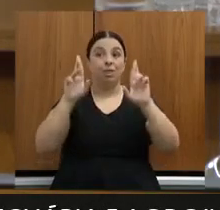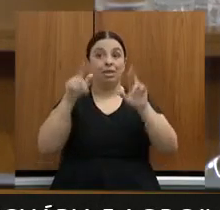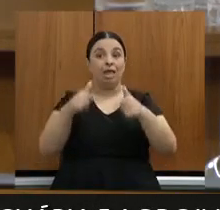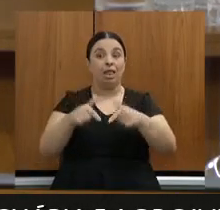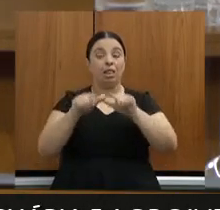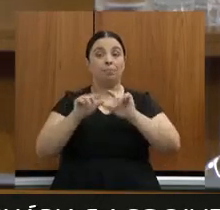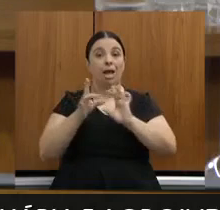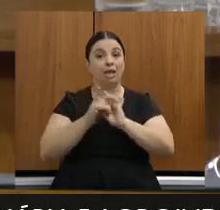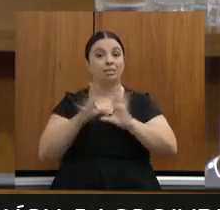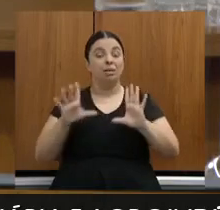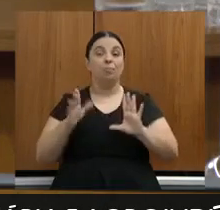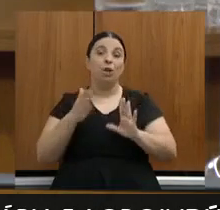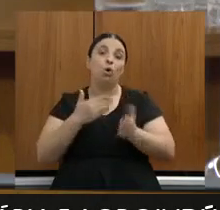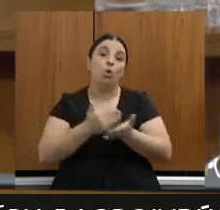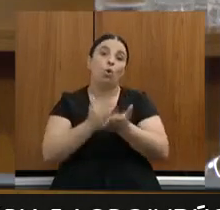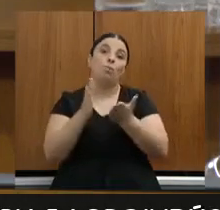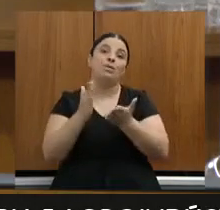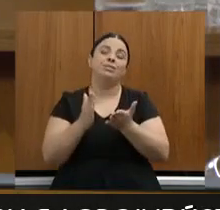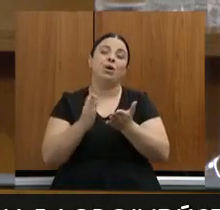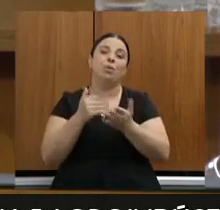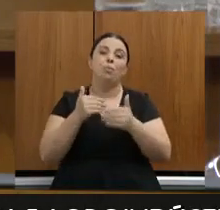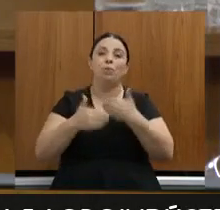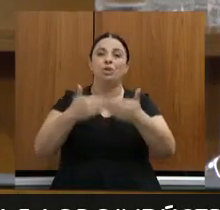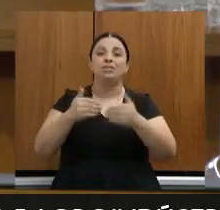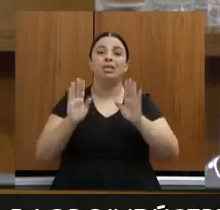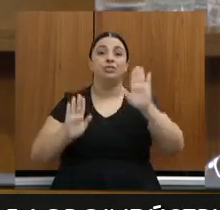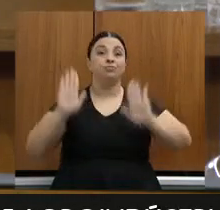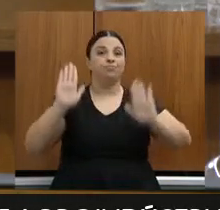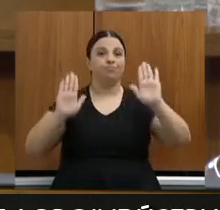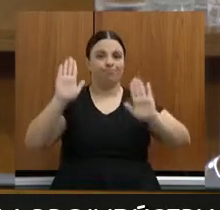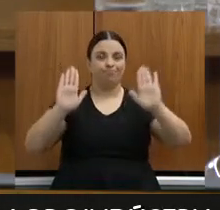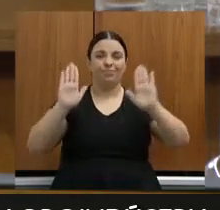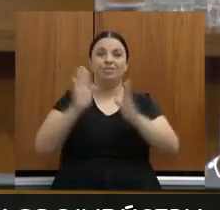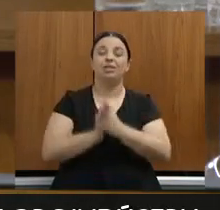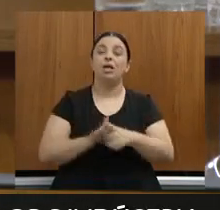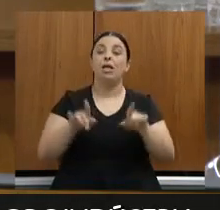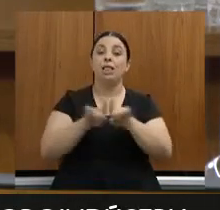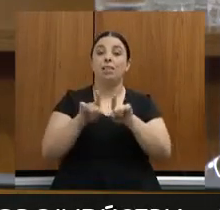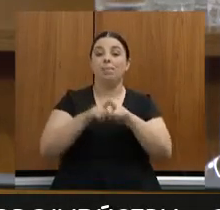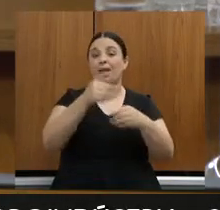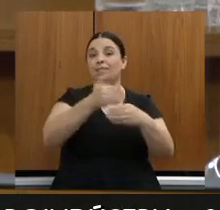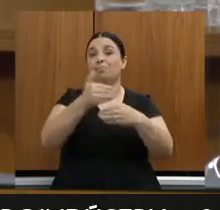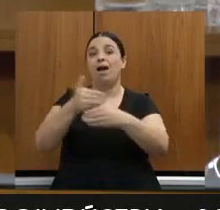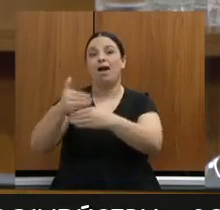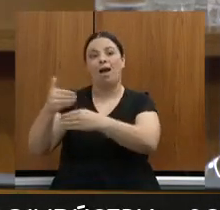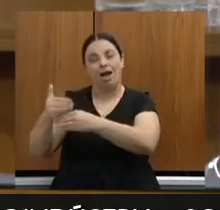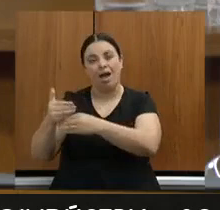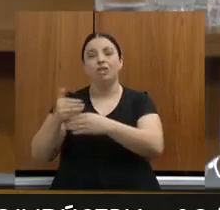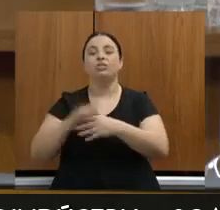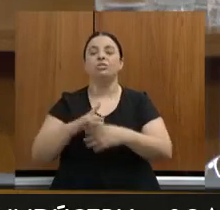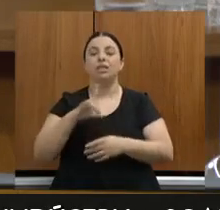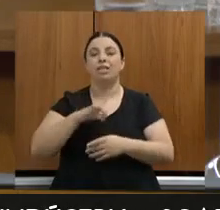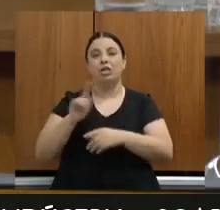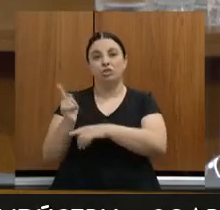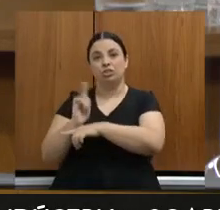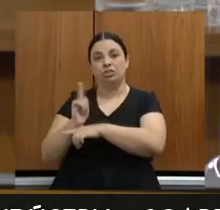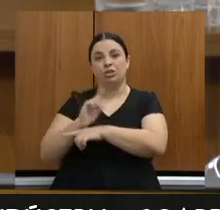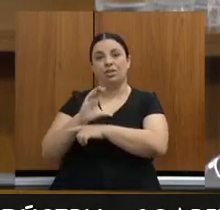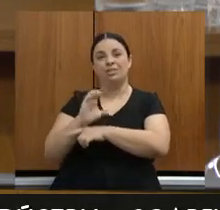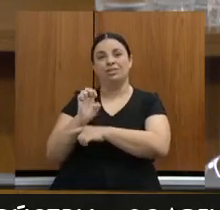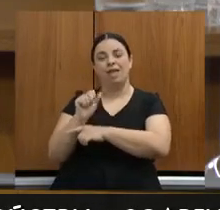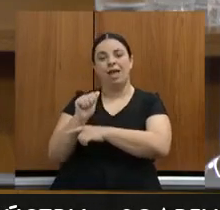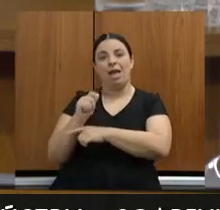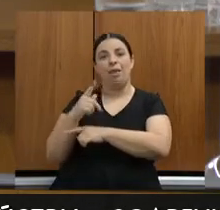licitação também as barragens que são sobre a gestão da seapa também já tivemos protocolado para